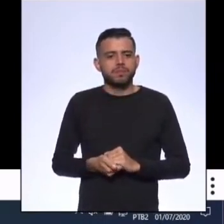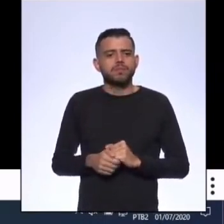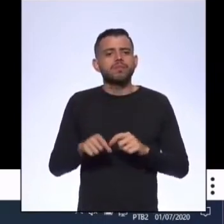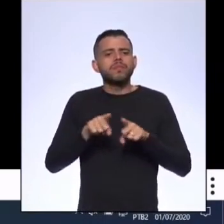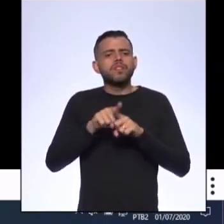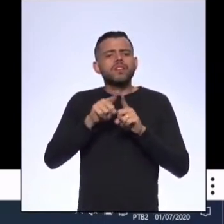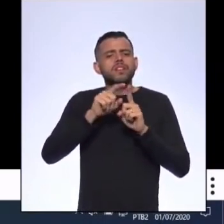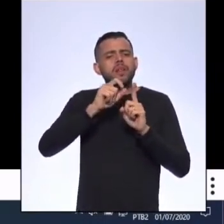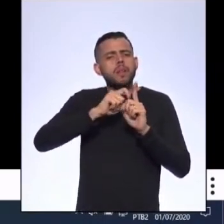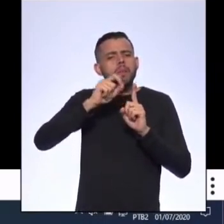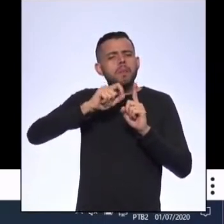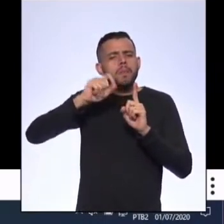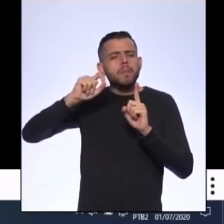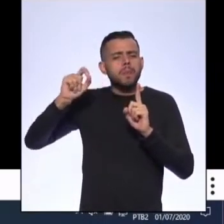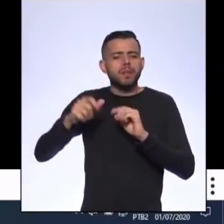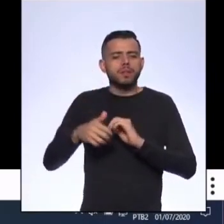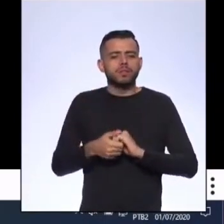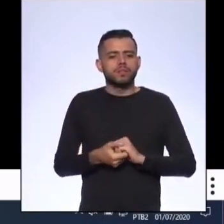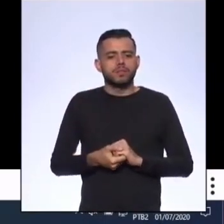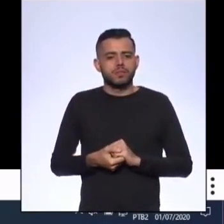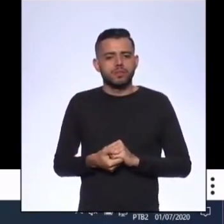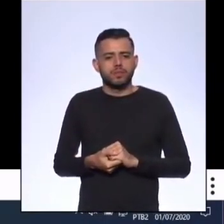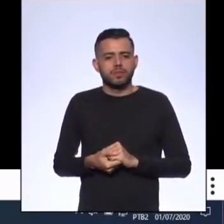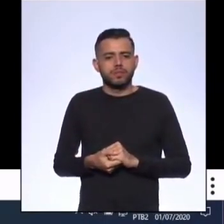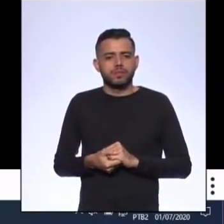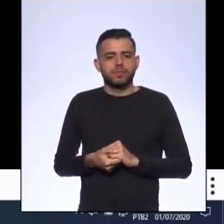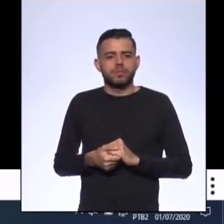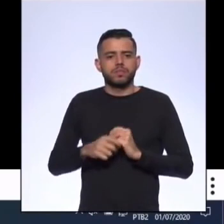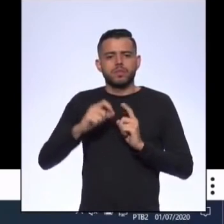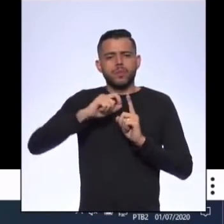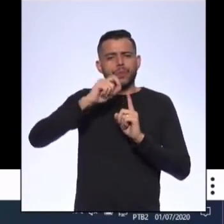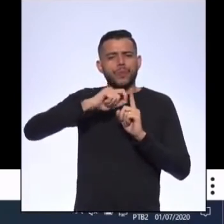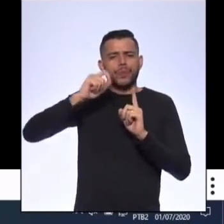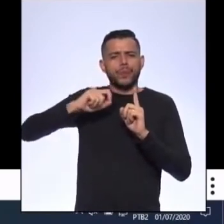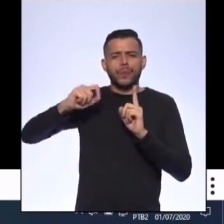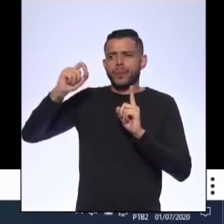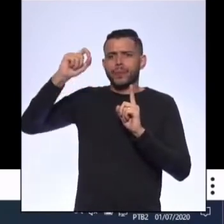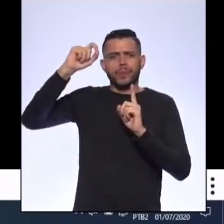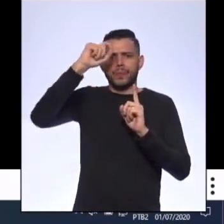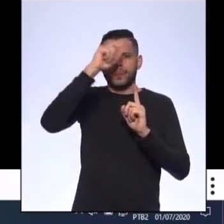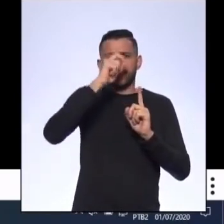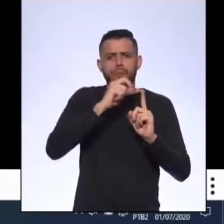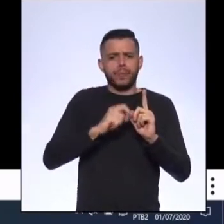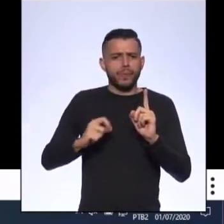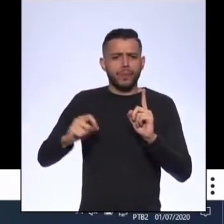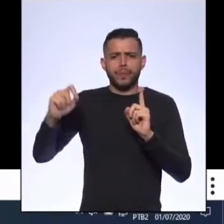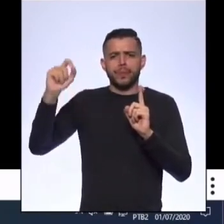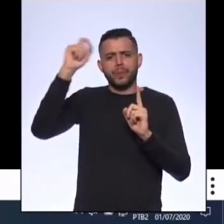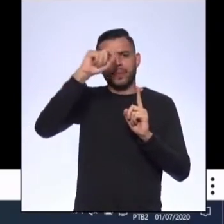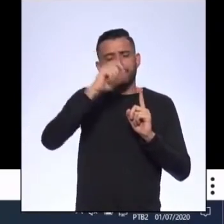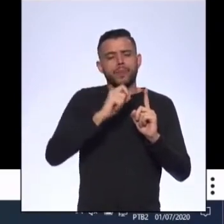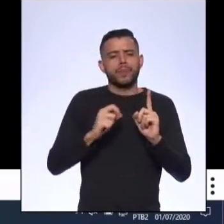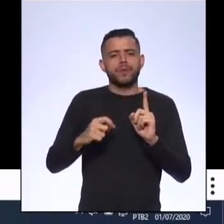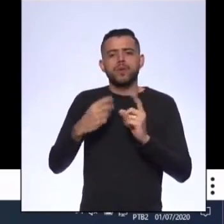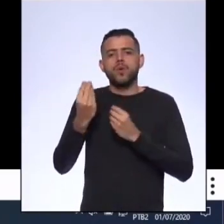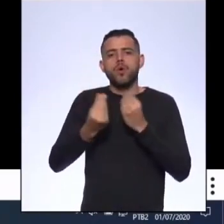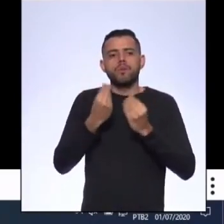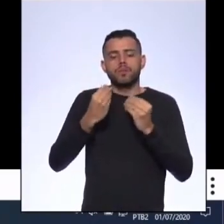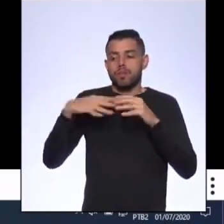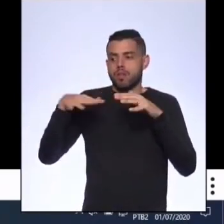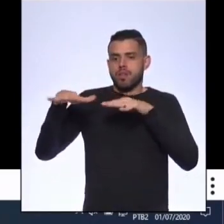partículas, né? O que acontece? O movimento das partículas está aumentando ou está diminuindo, né? O movimento das partículas,